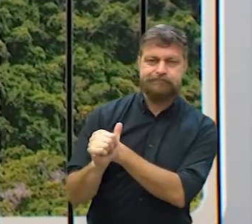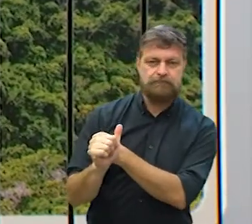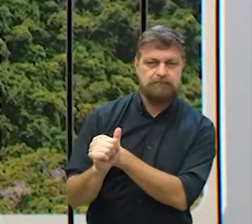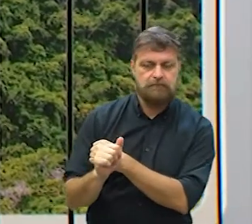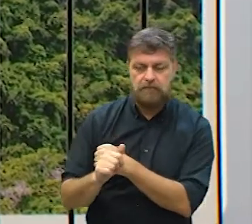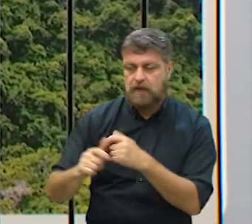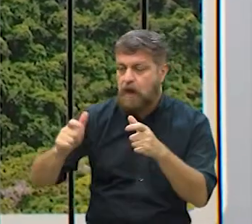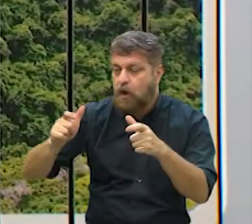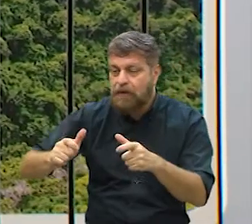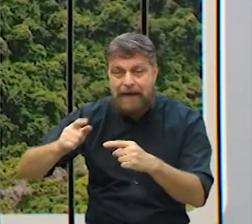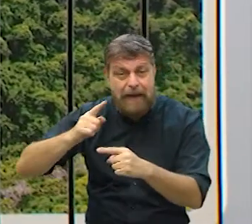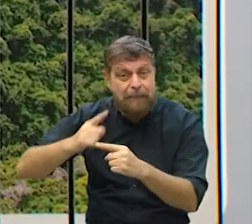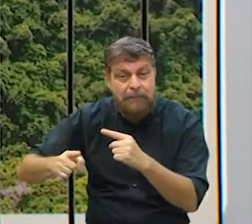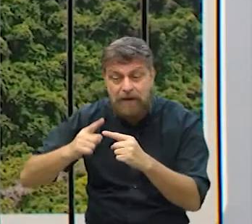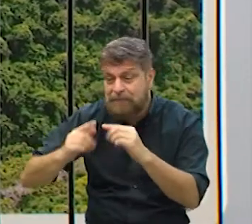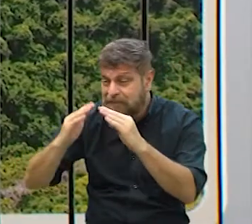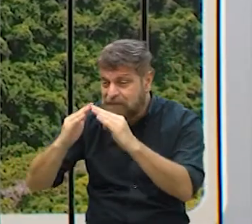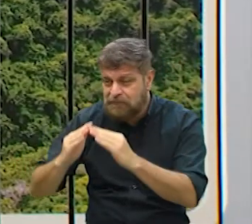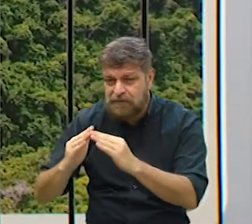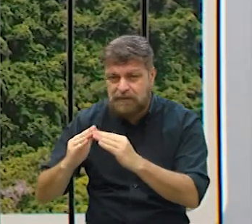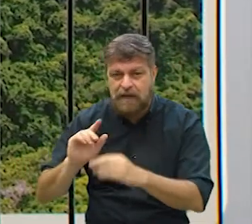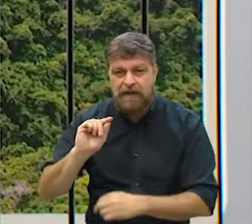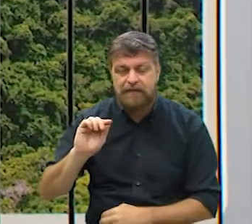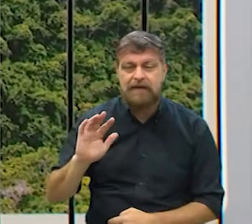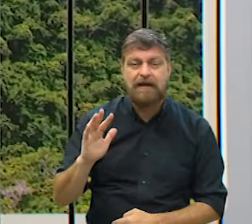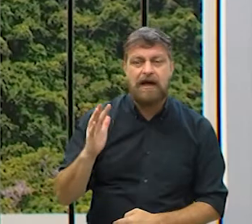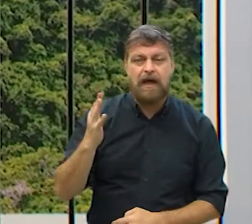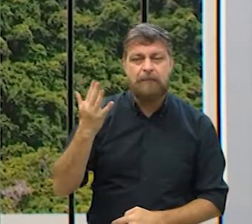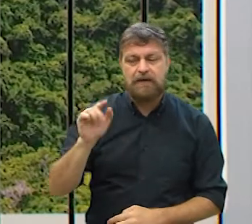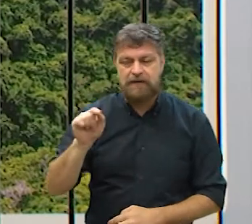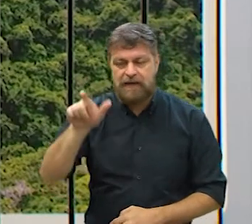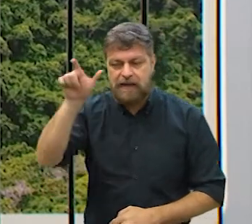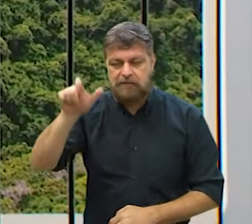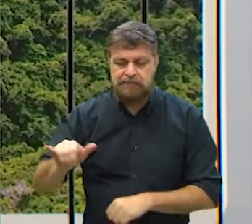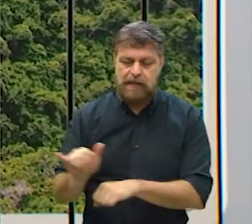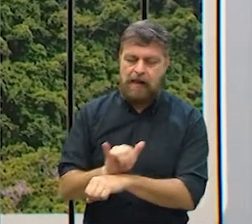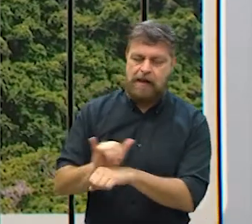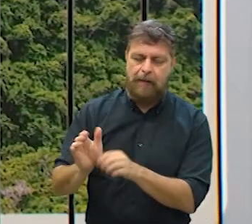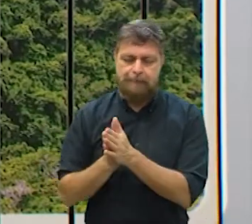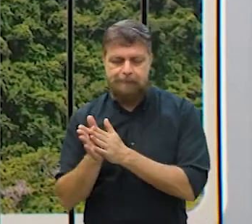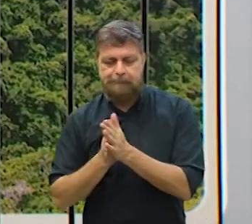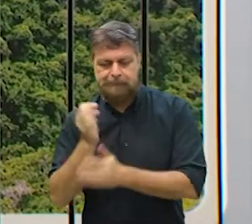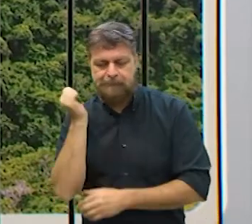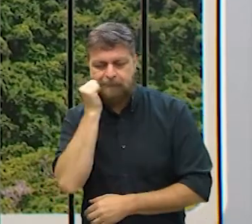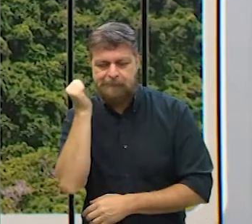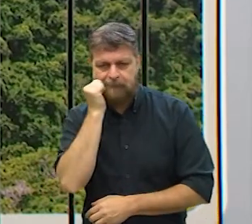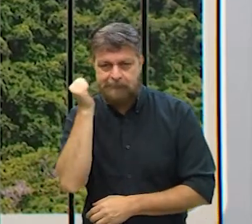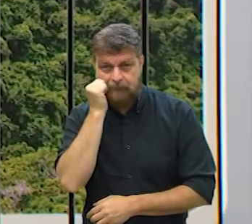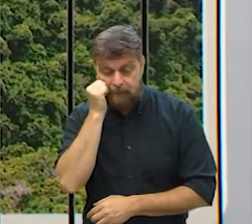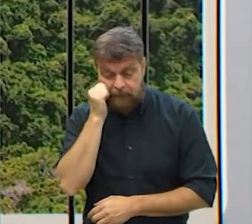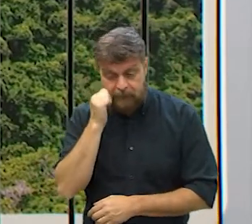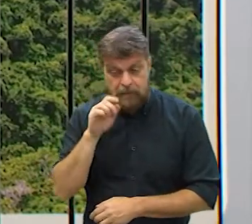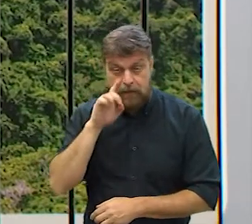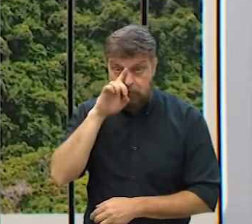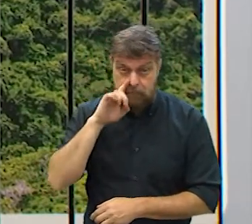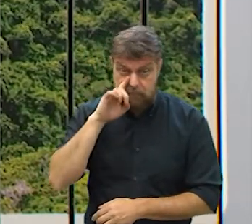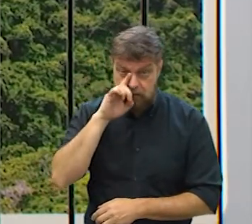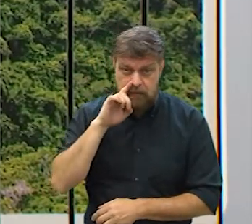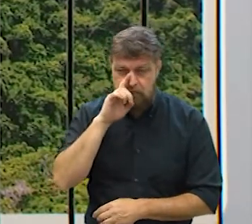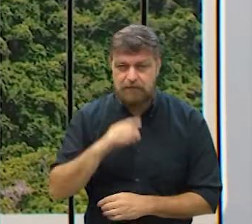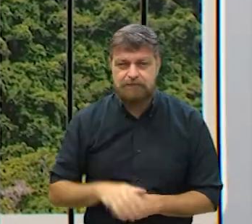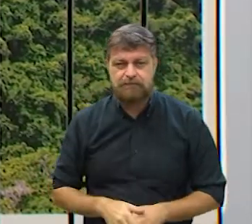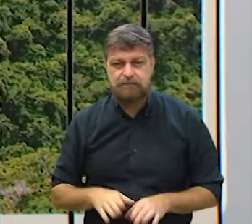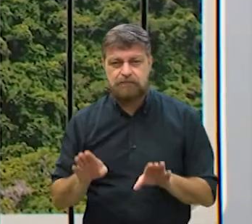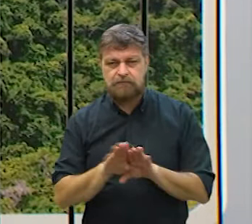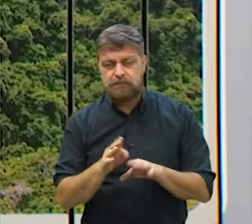onde não se pode morar. É aí que aparece o oportunista. Esse é um grande perigo. E, aliás, eu queria